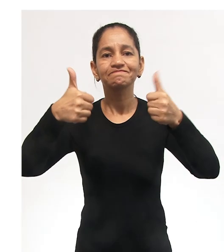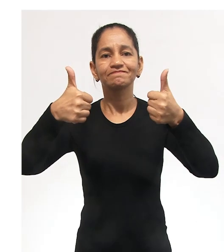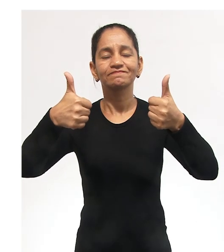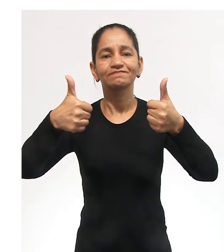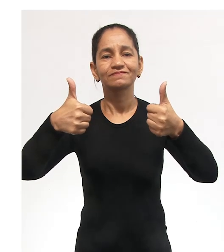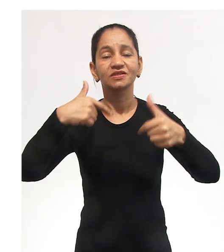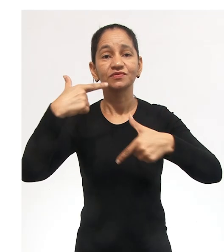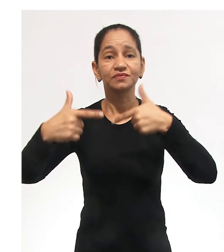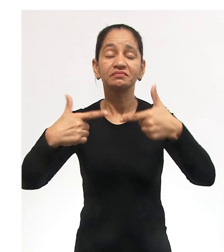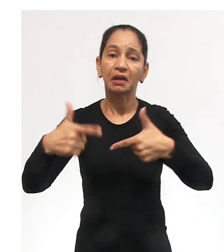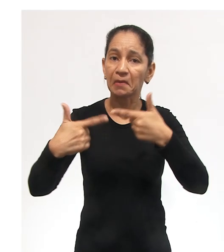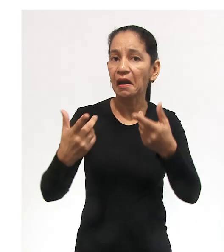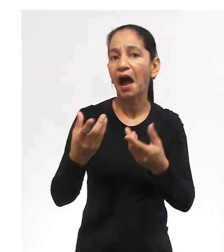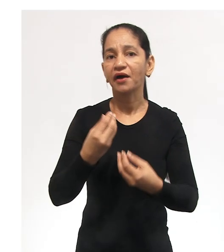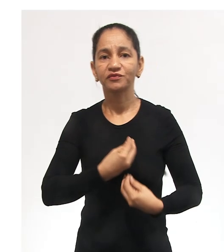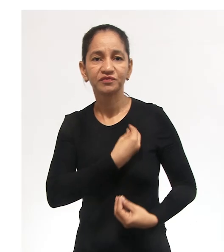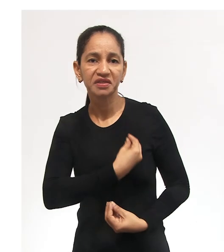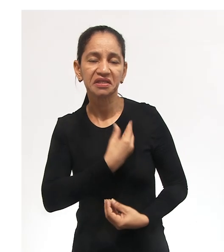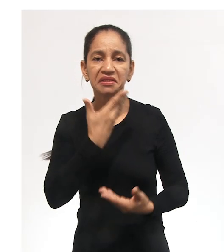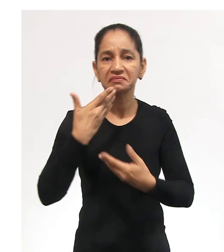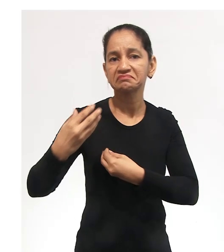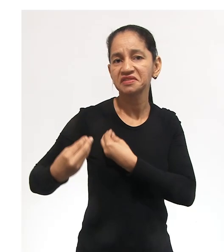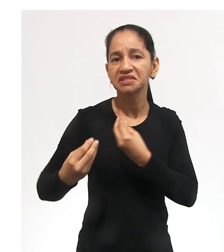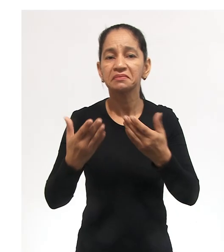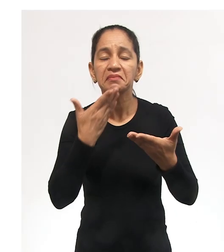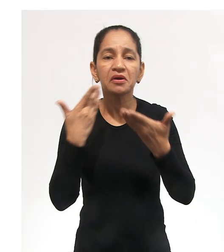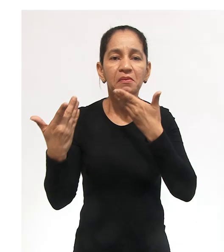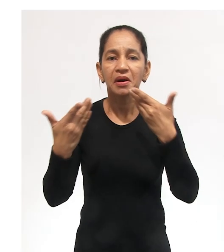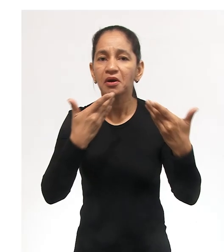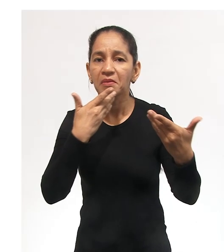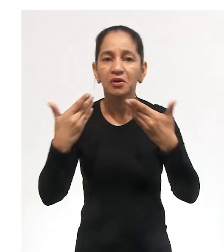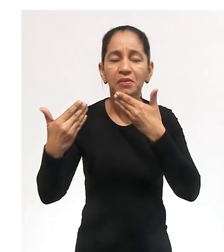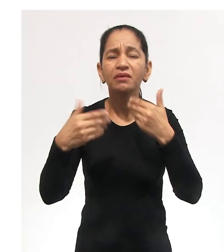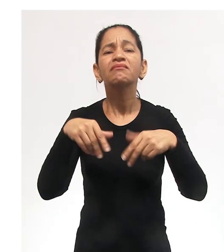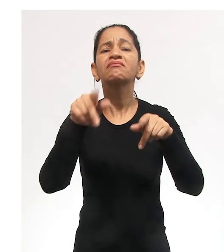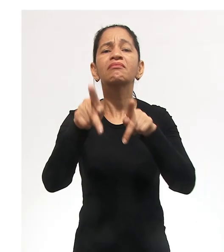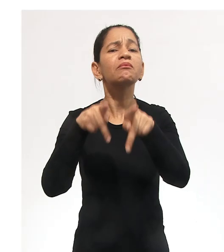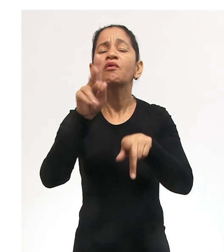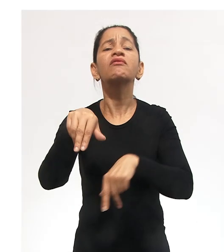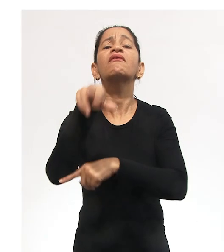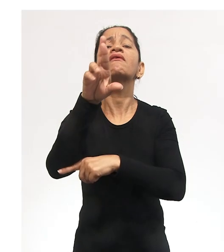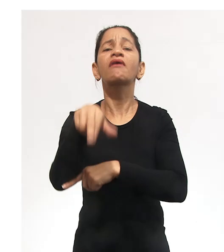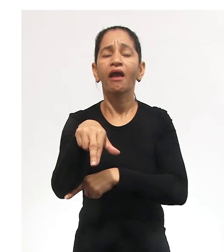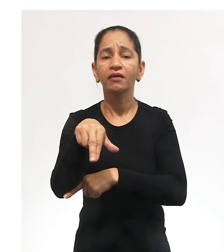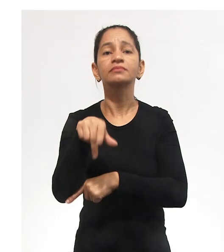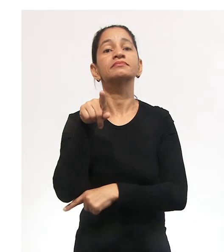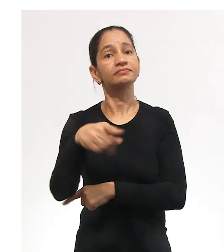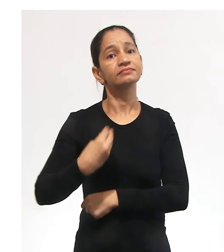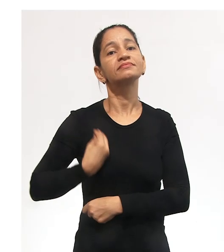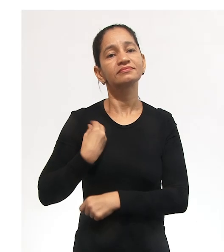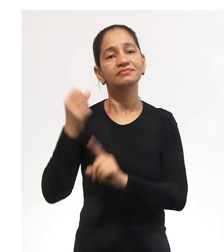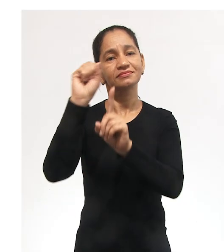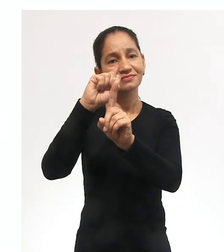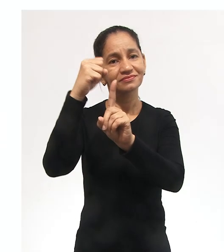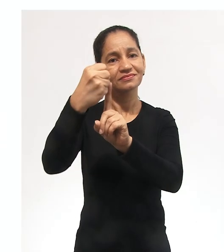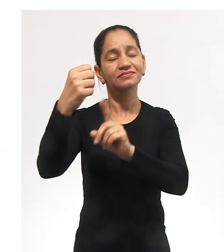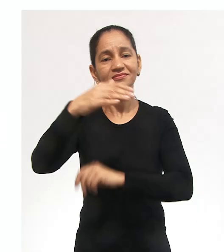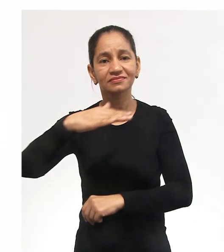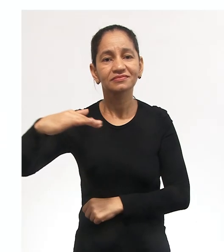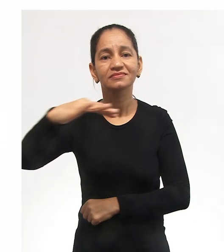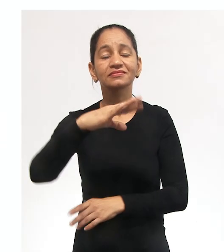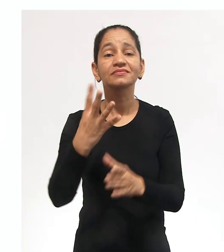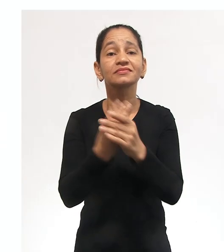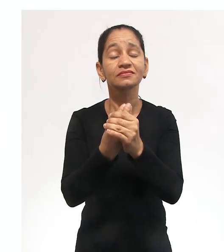nossa finalidade. Né? E esse povo, professor, né, são aquelas pessoas que estão ali, ó, situadas, né, dentro